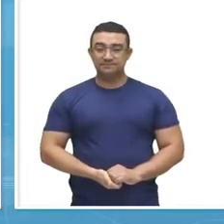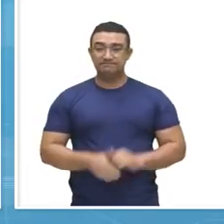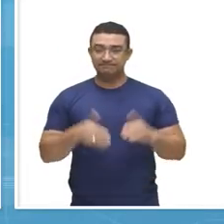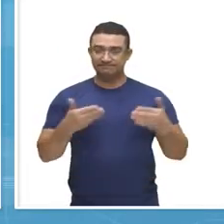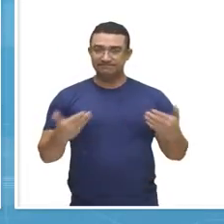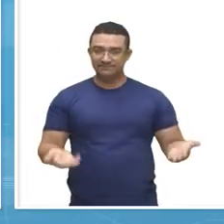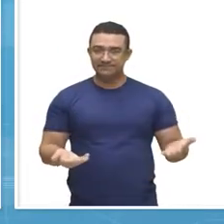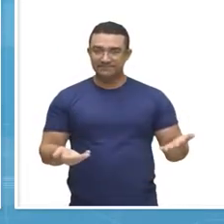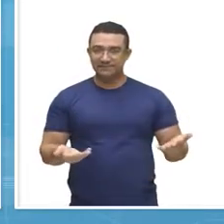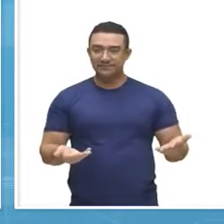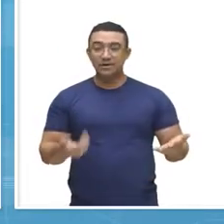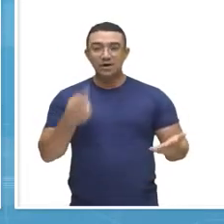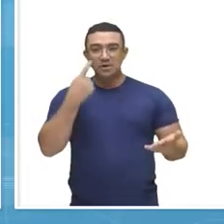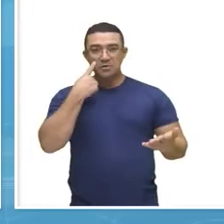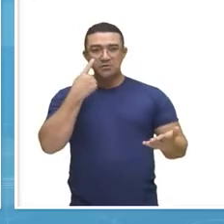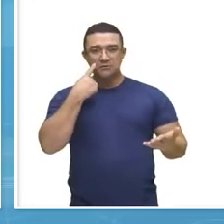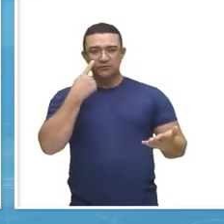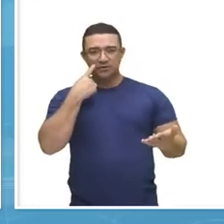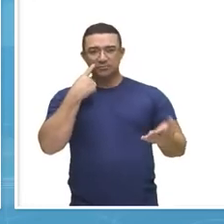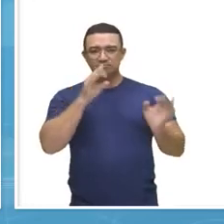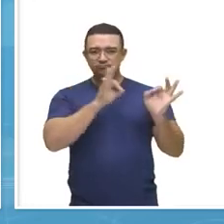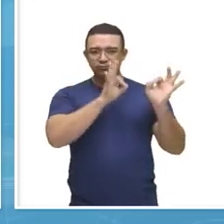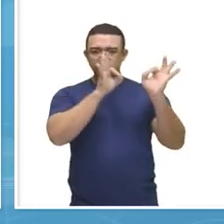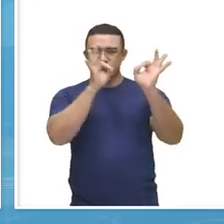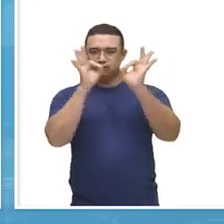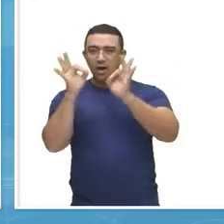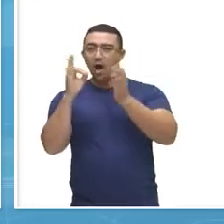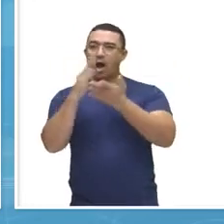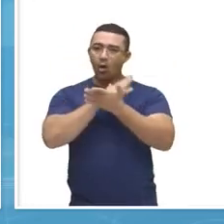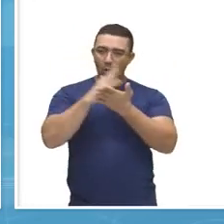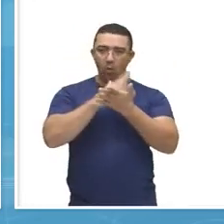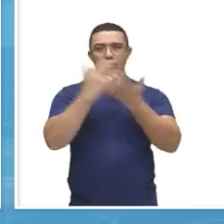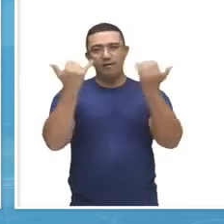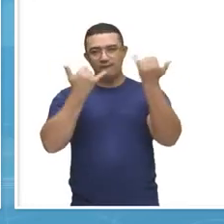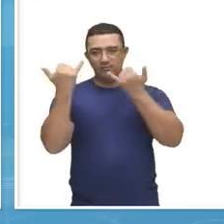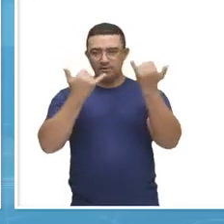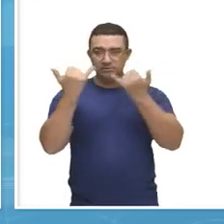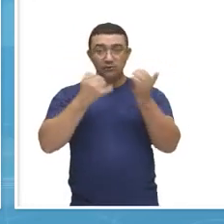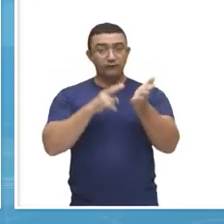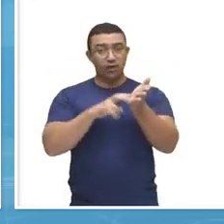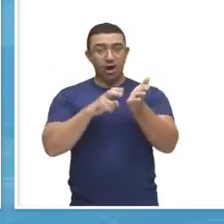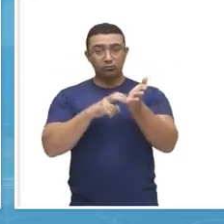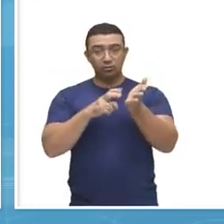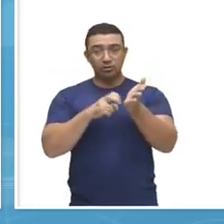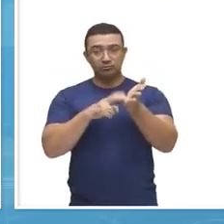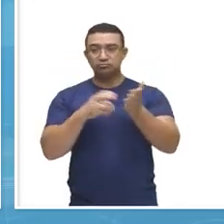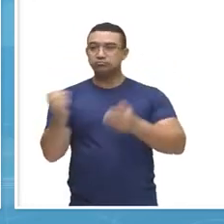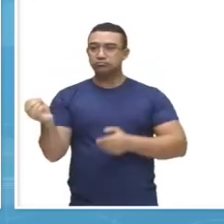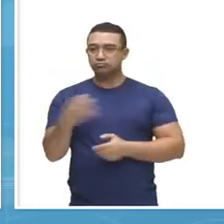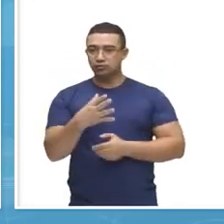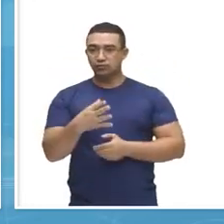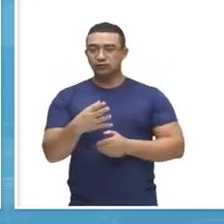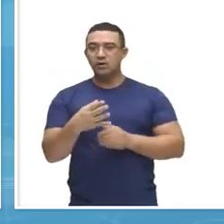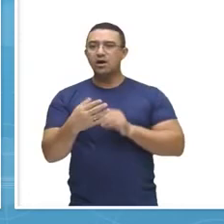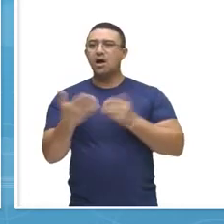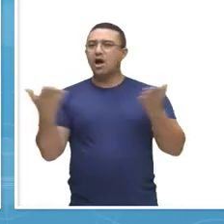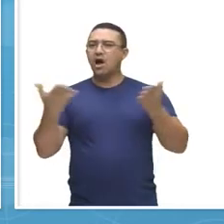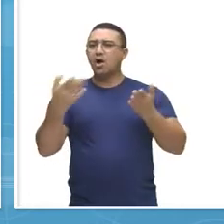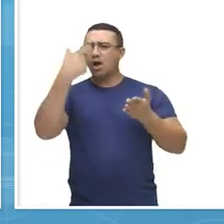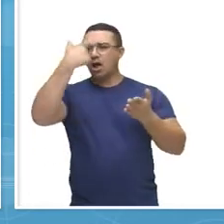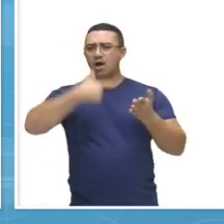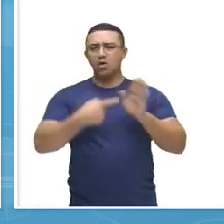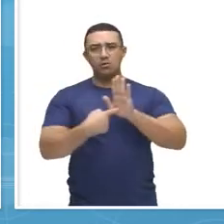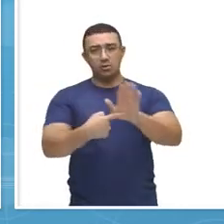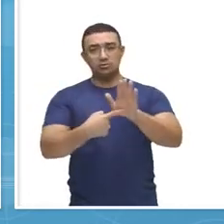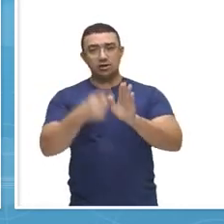Então, gente, olha só, nós vimos aí o nosso VT, né, que trouxe algumas informações, na verdade, vocabulário novo, tá? Eu vou mostrar para vocês agora, vocês também prestem